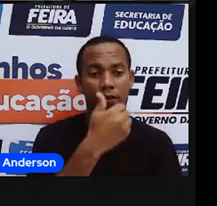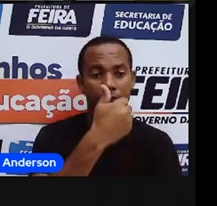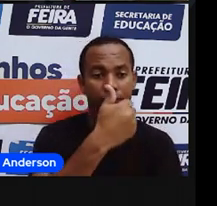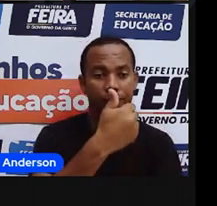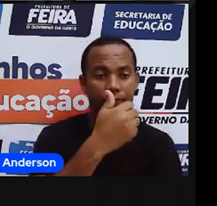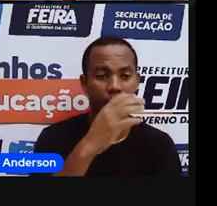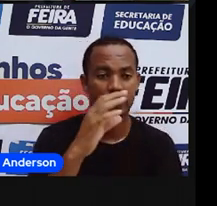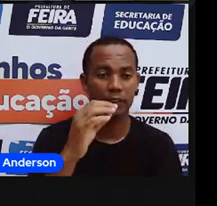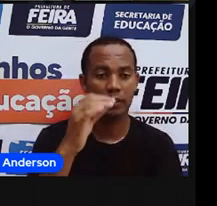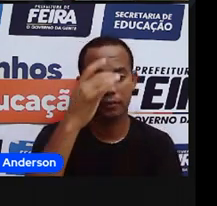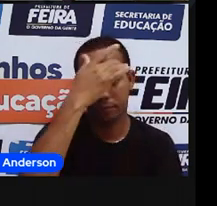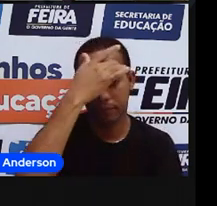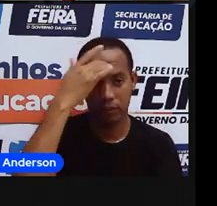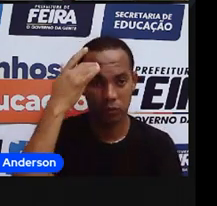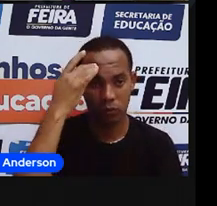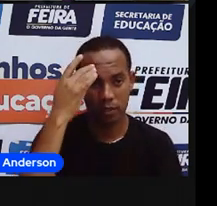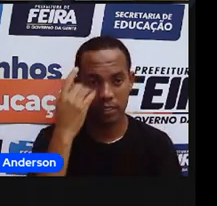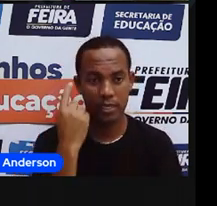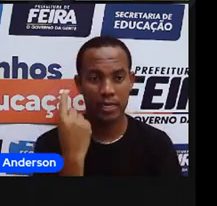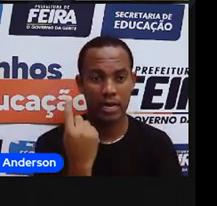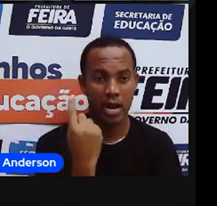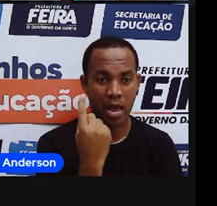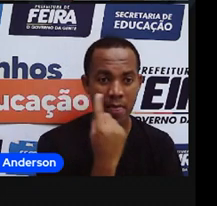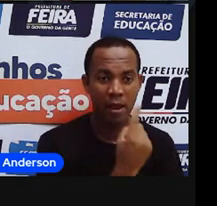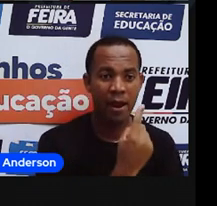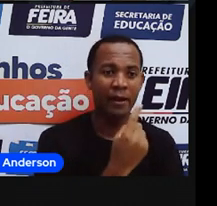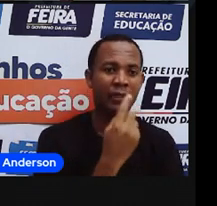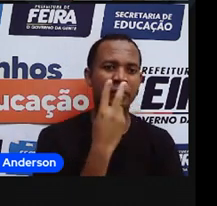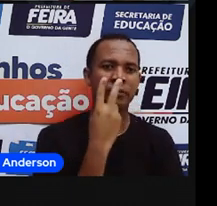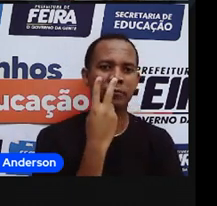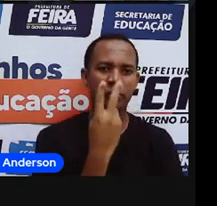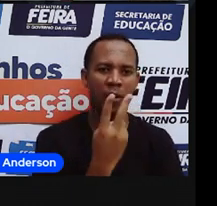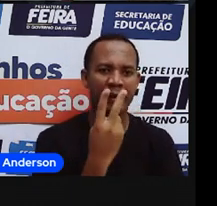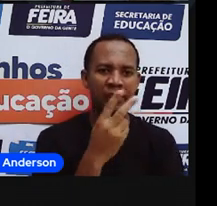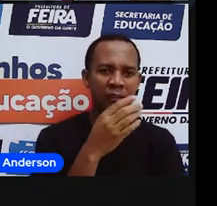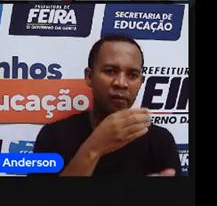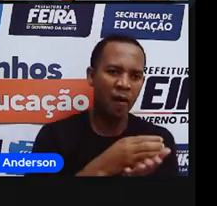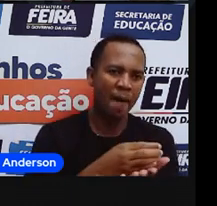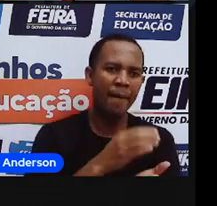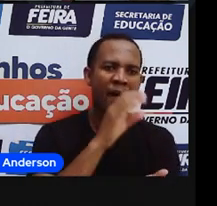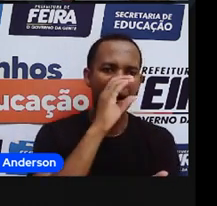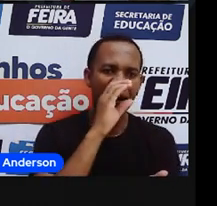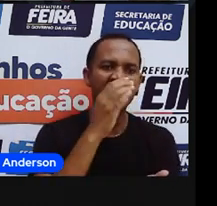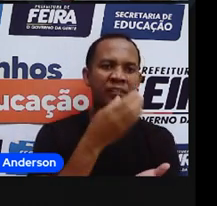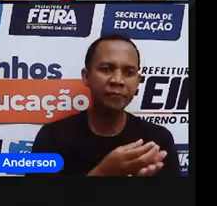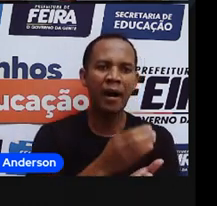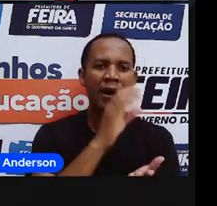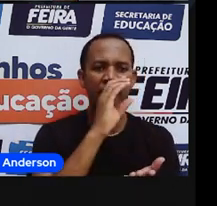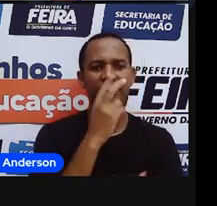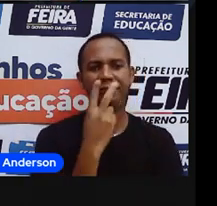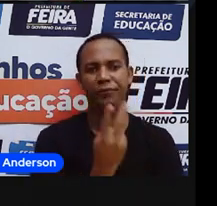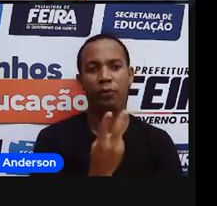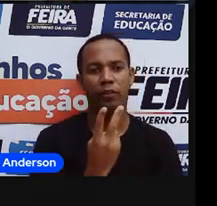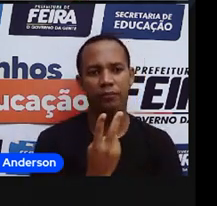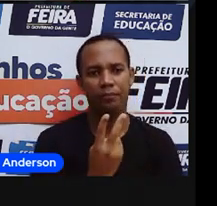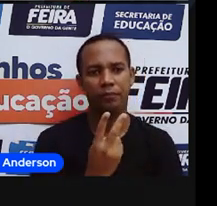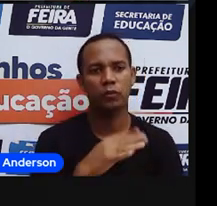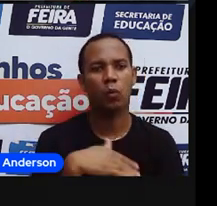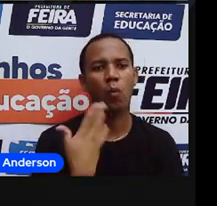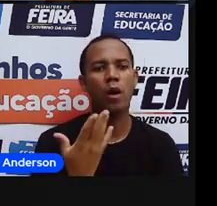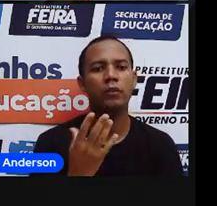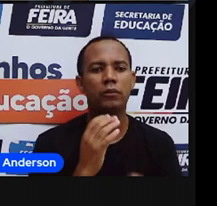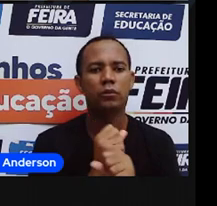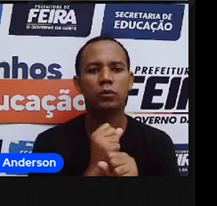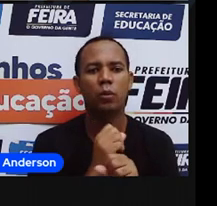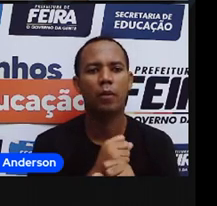né? Cada pessoa toma o quê? 2 copos. Então, 10 pessoas, se cada uma toma 2 copos, serão quantos